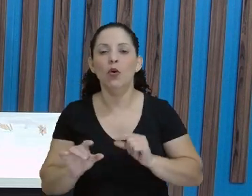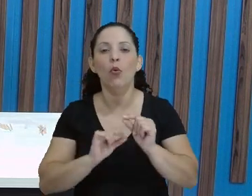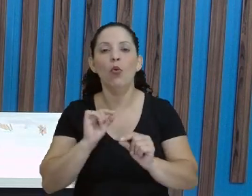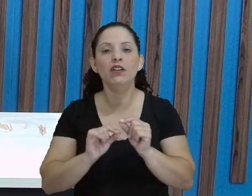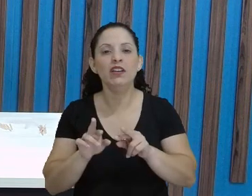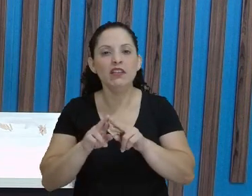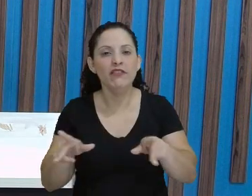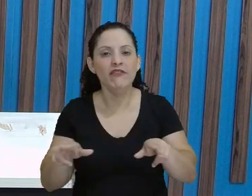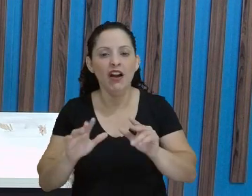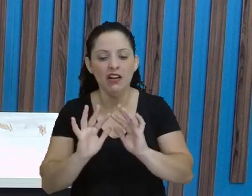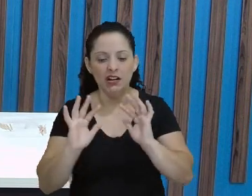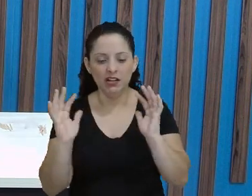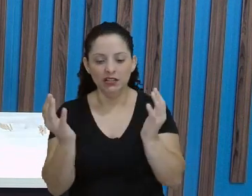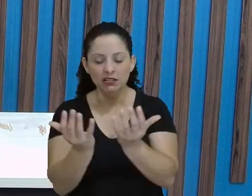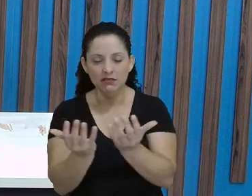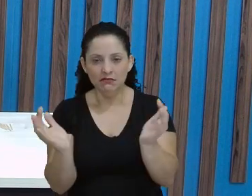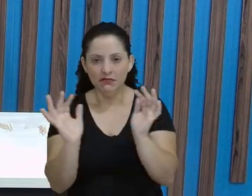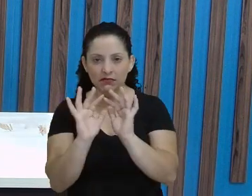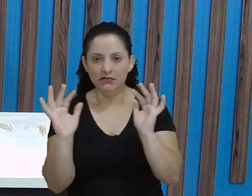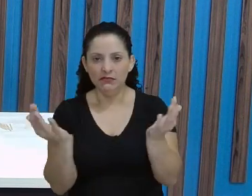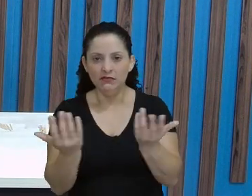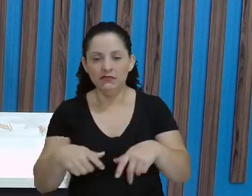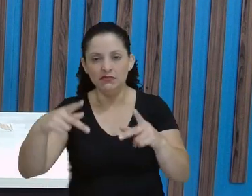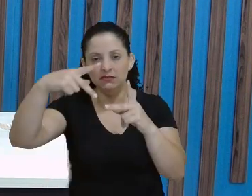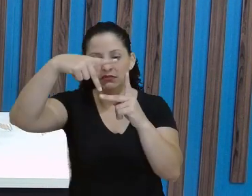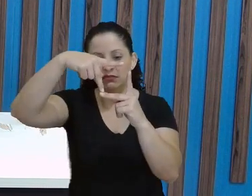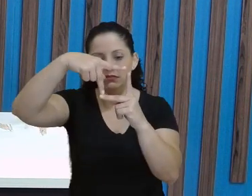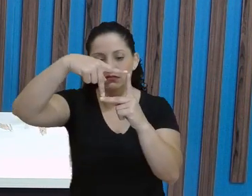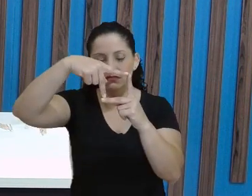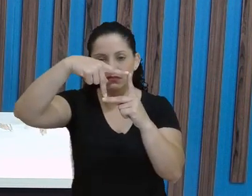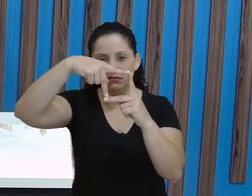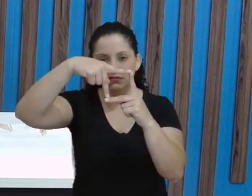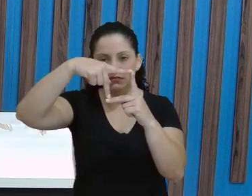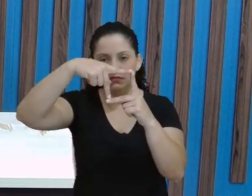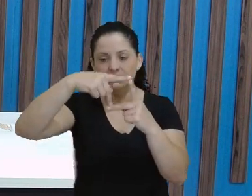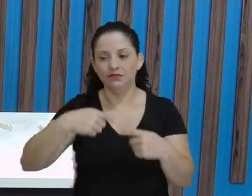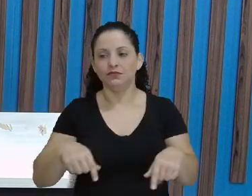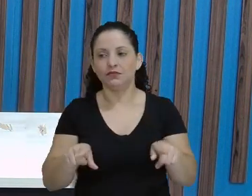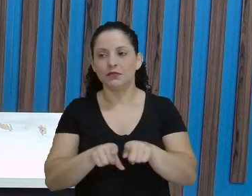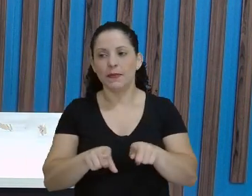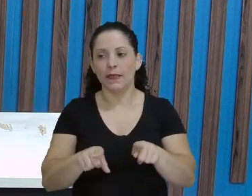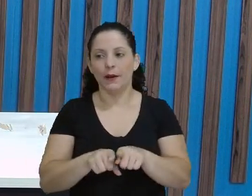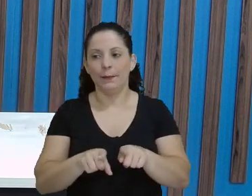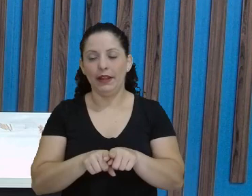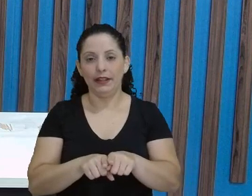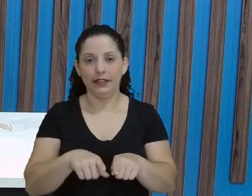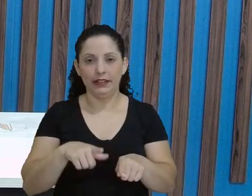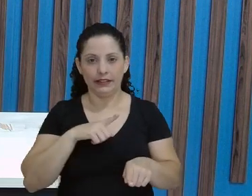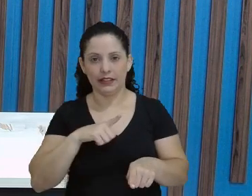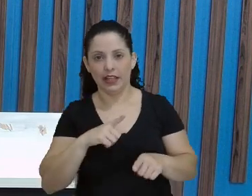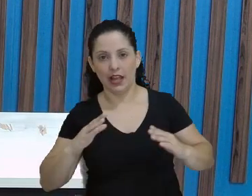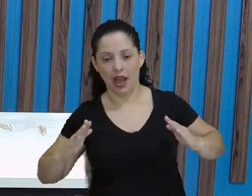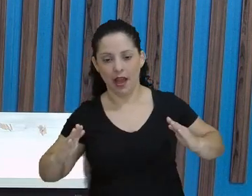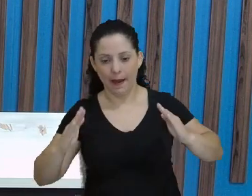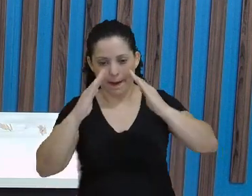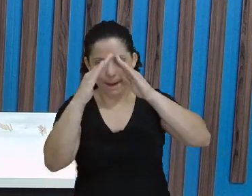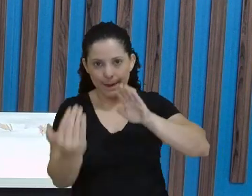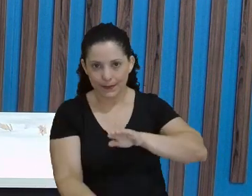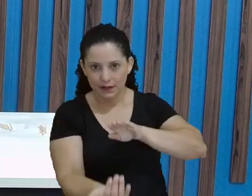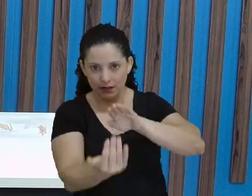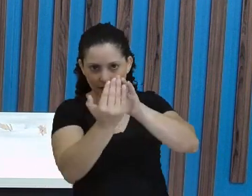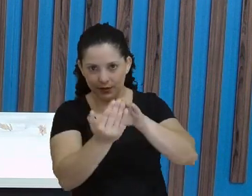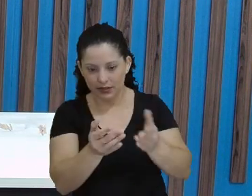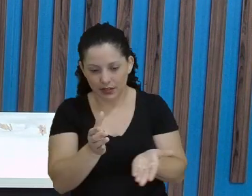aqui nas figuras espaciais? Temos o cubo, a pirâmide, que tem uma base quadrada